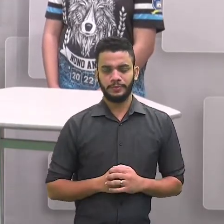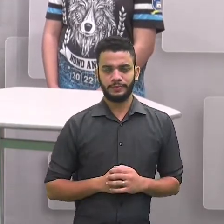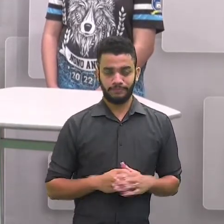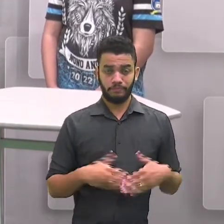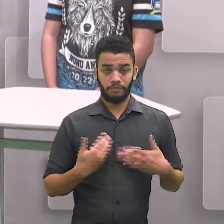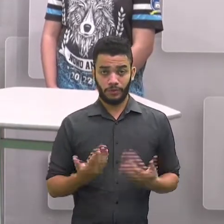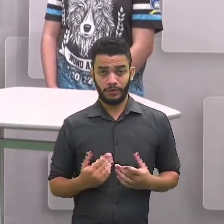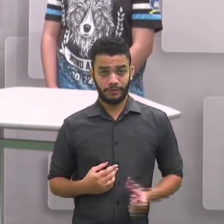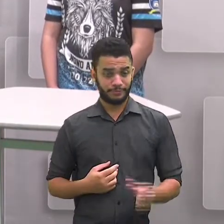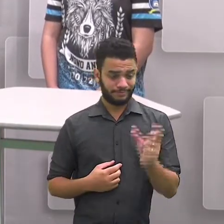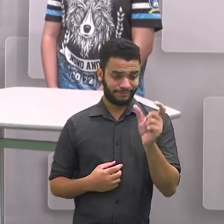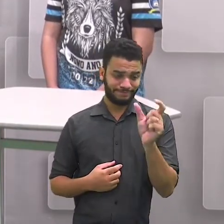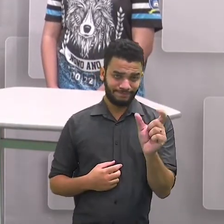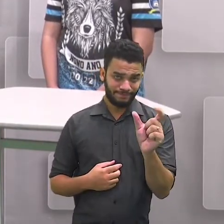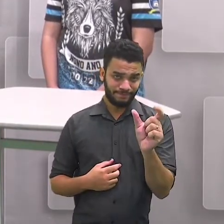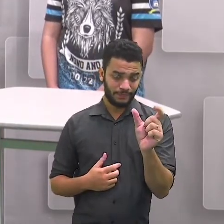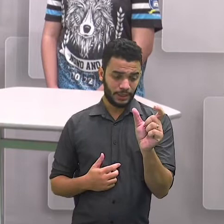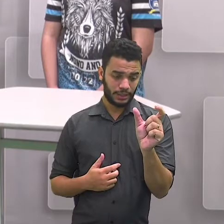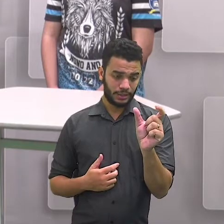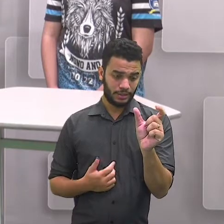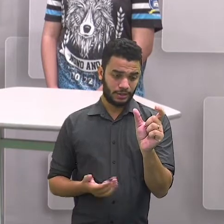Sua palavra está...